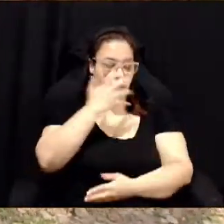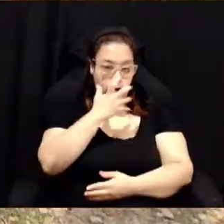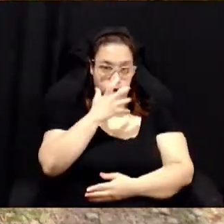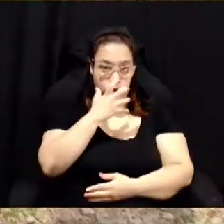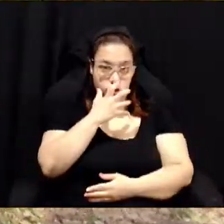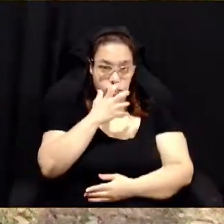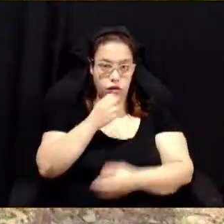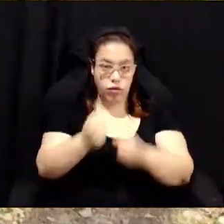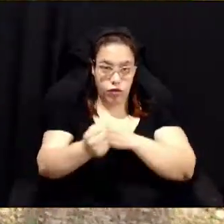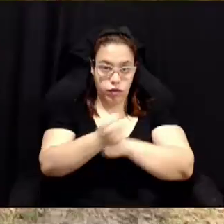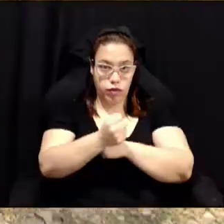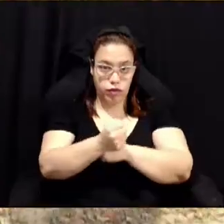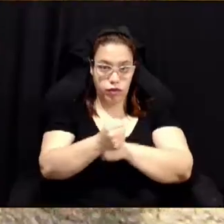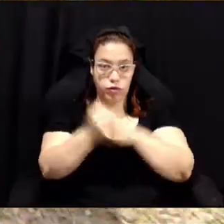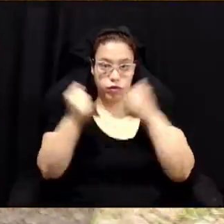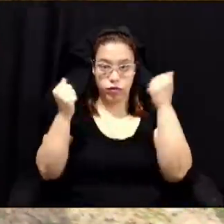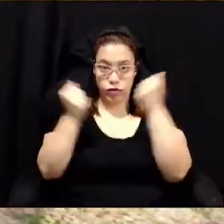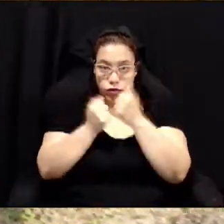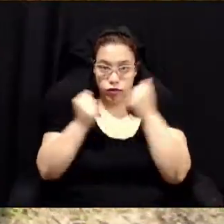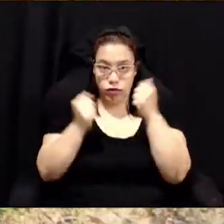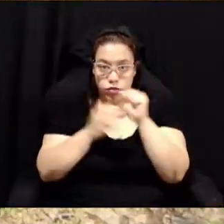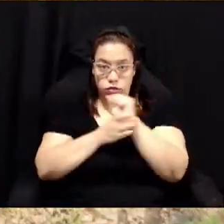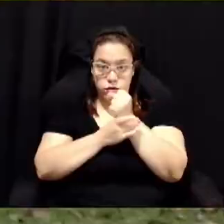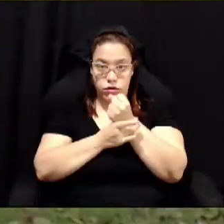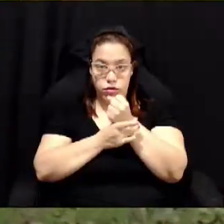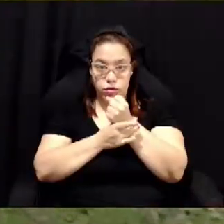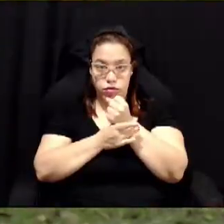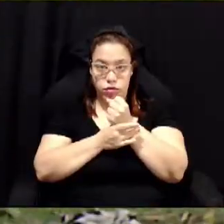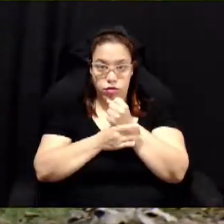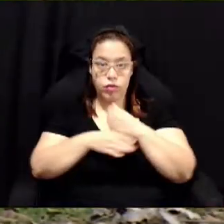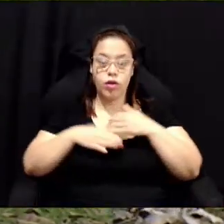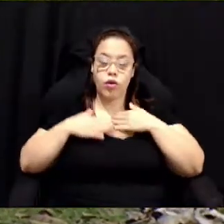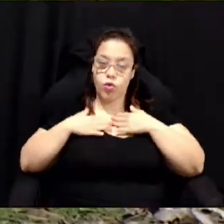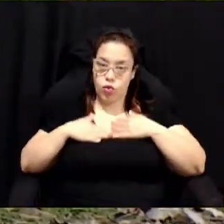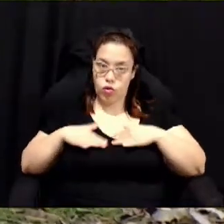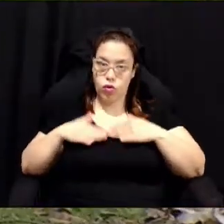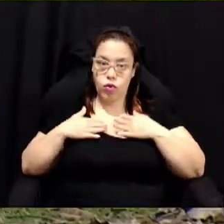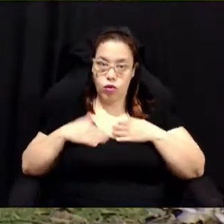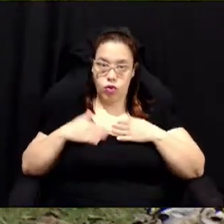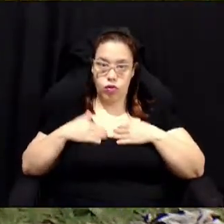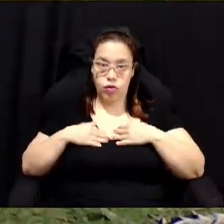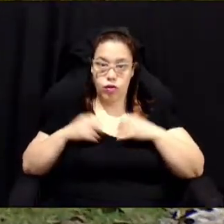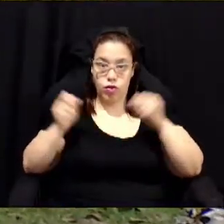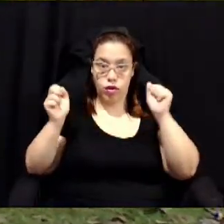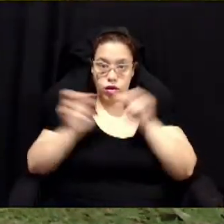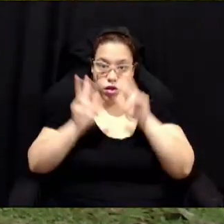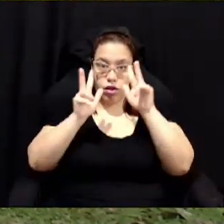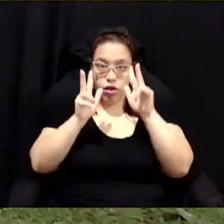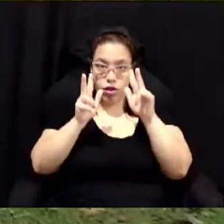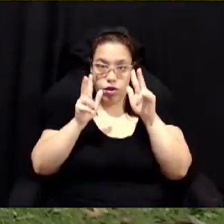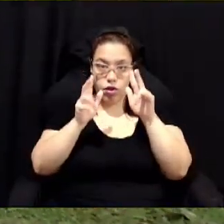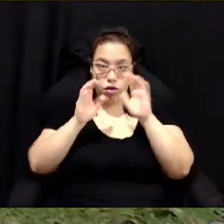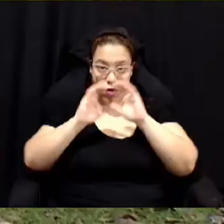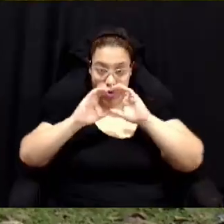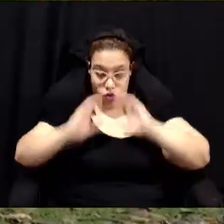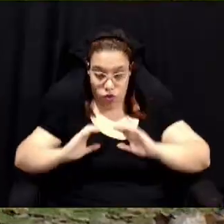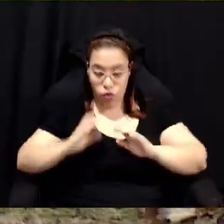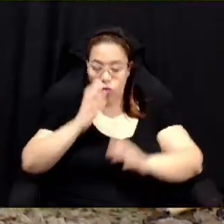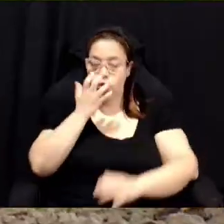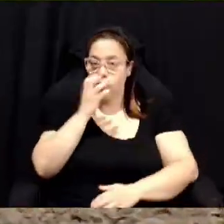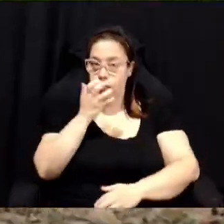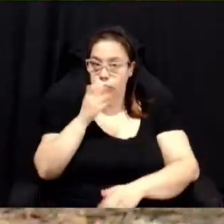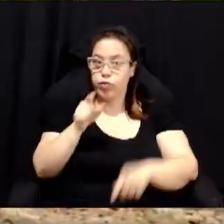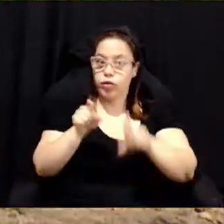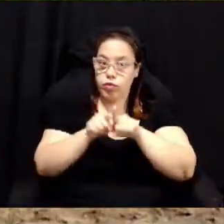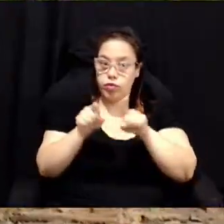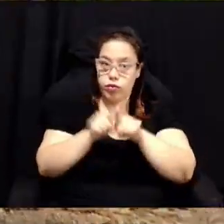que a atividade seja segura e confortável. A atenção no comportamento do cachorro também é